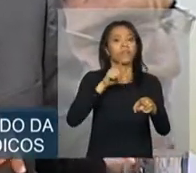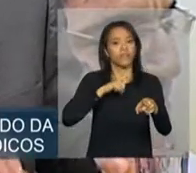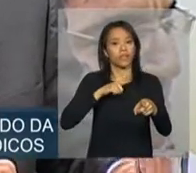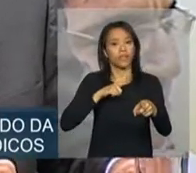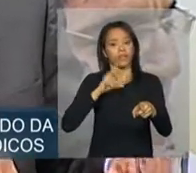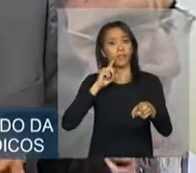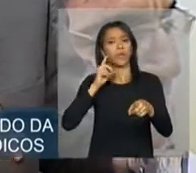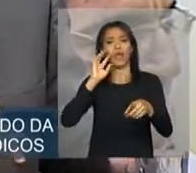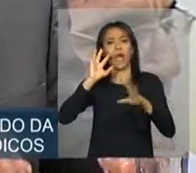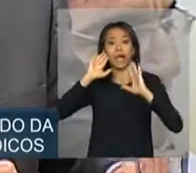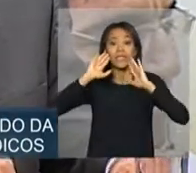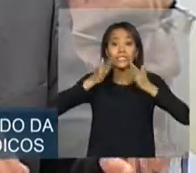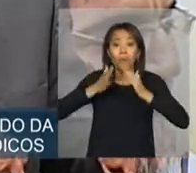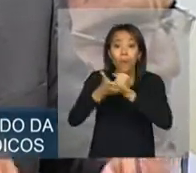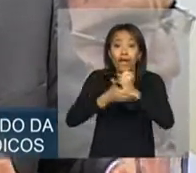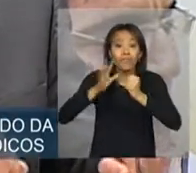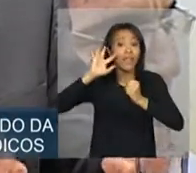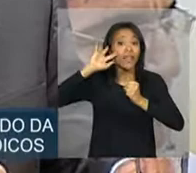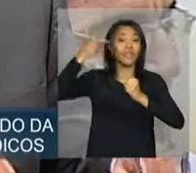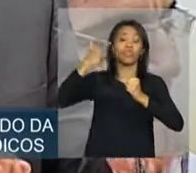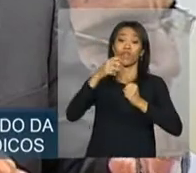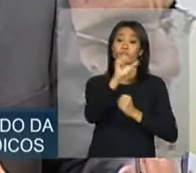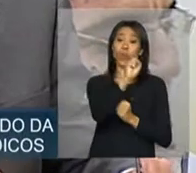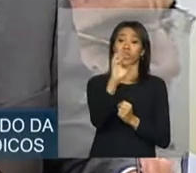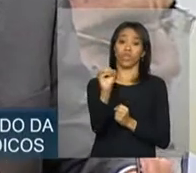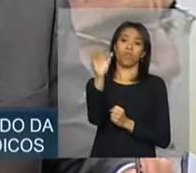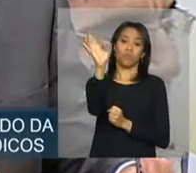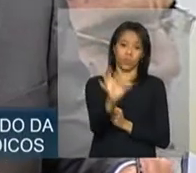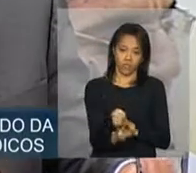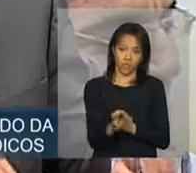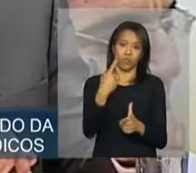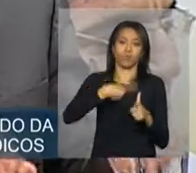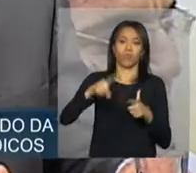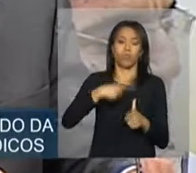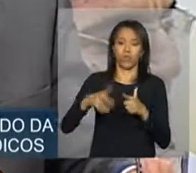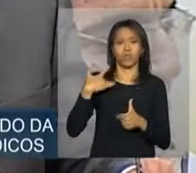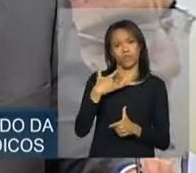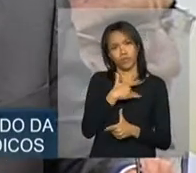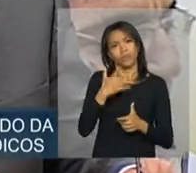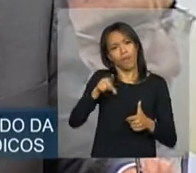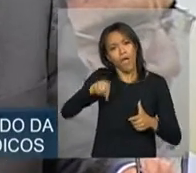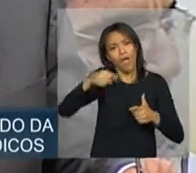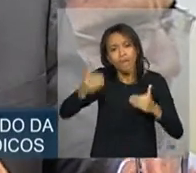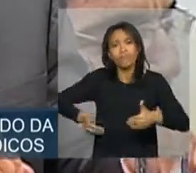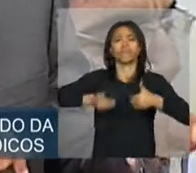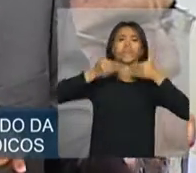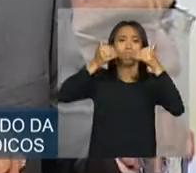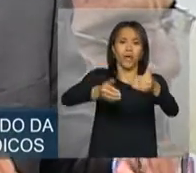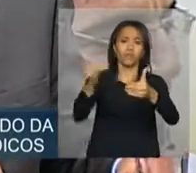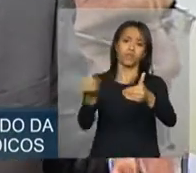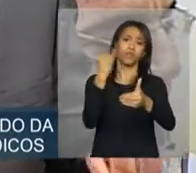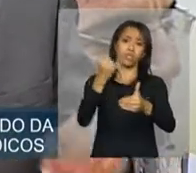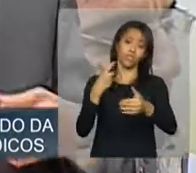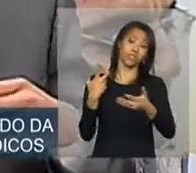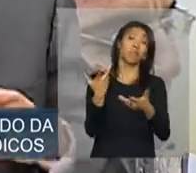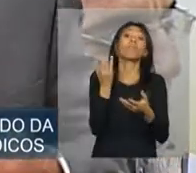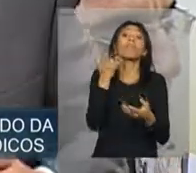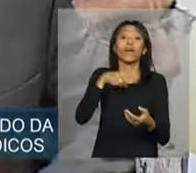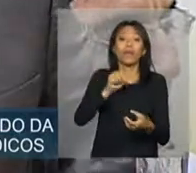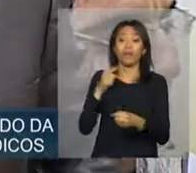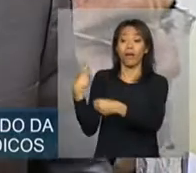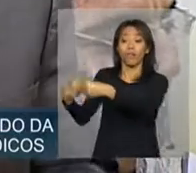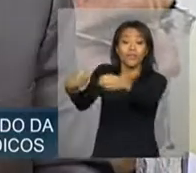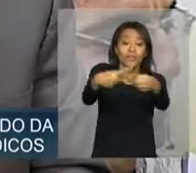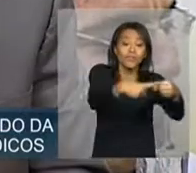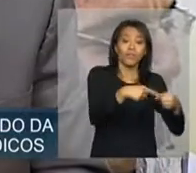básica faz isso de resolver oitenta por cento dos problemas de saúde mas já é um passo importante para municípios que não têm médico outro